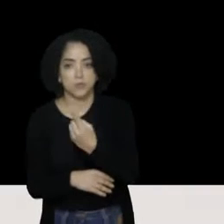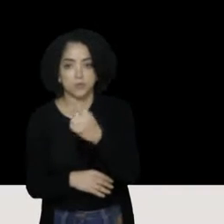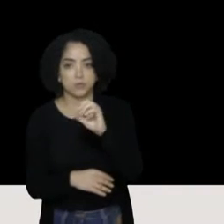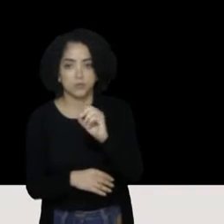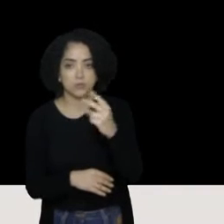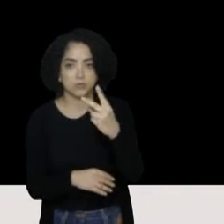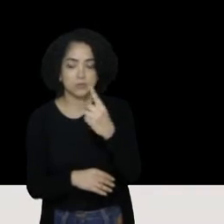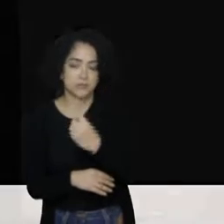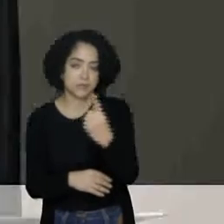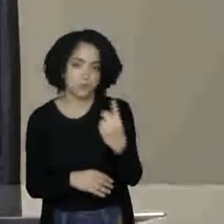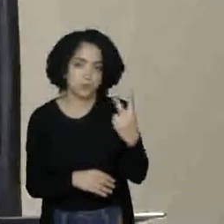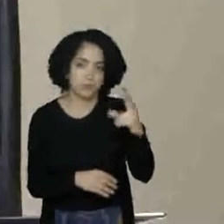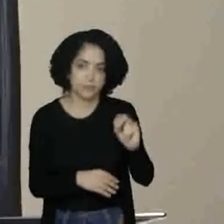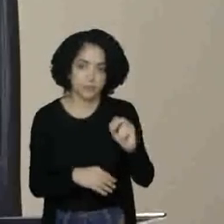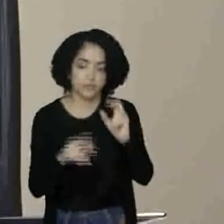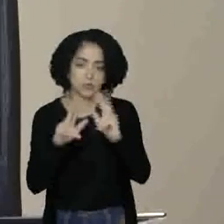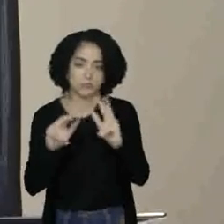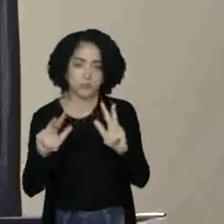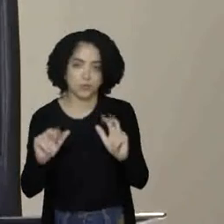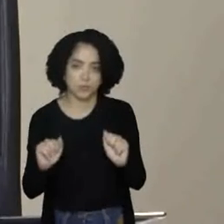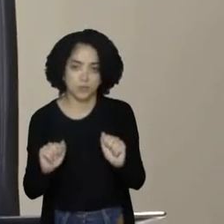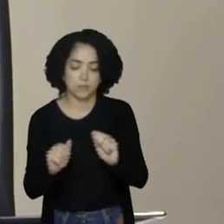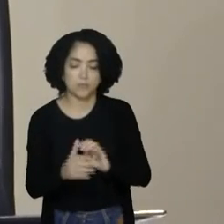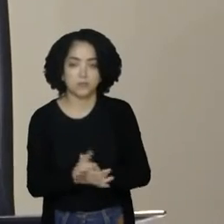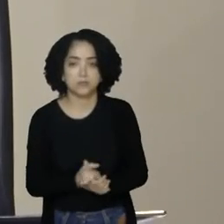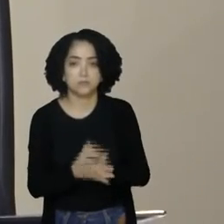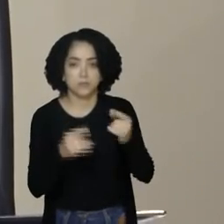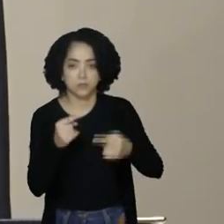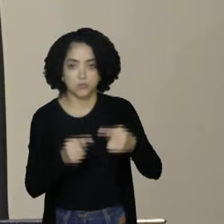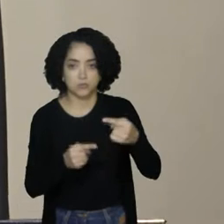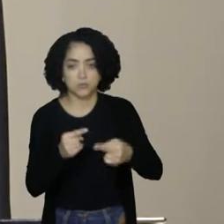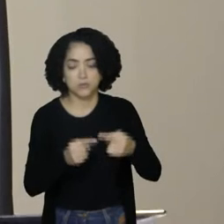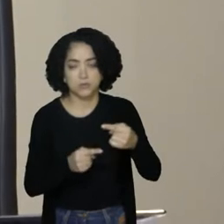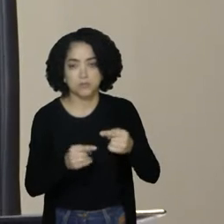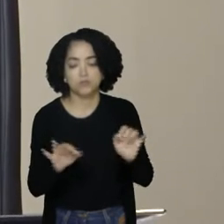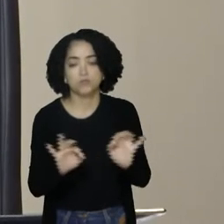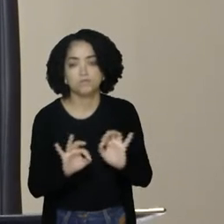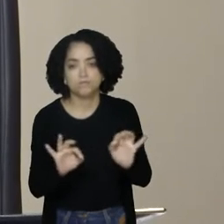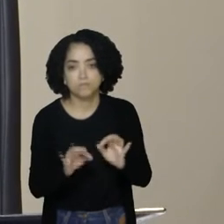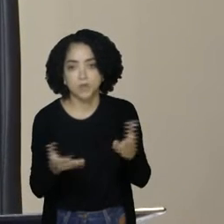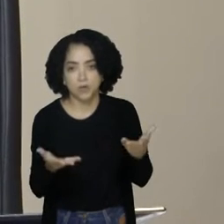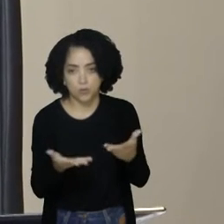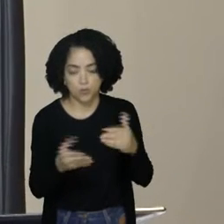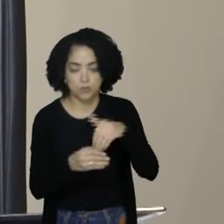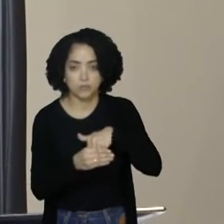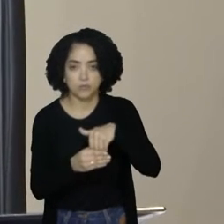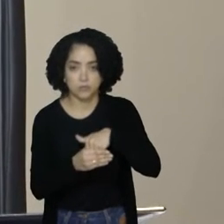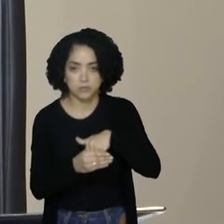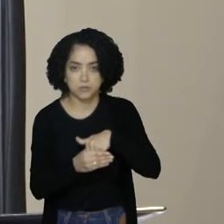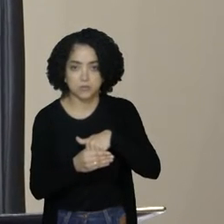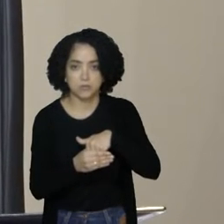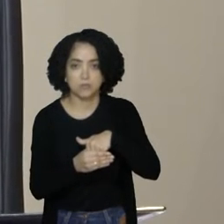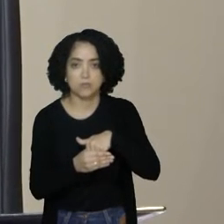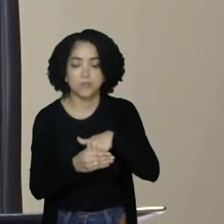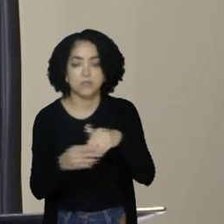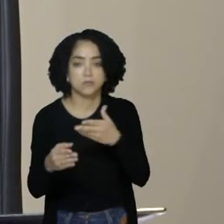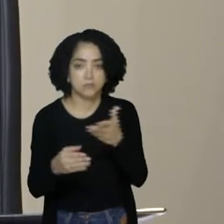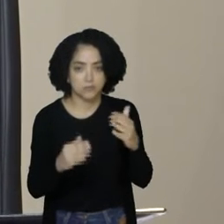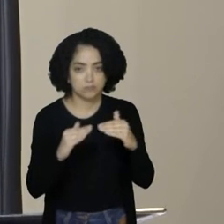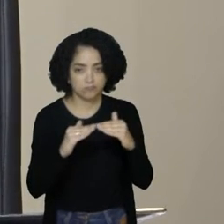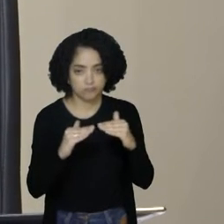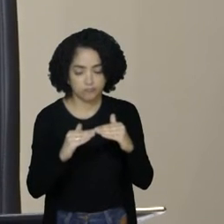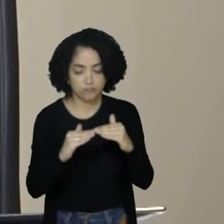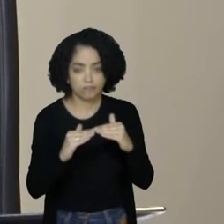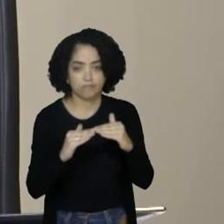1120, em Florianópolis. Em discussão, não havendo quem queira discutir, em votação, os deputados concordam, permanece como